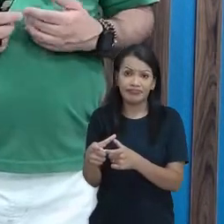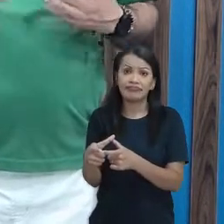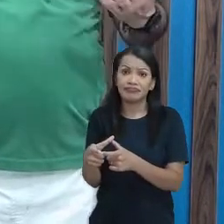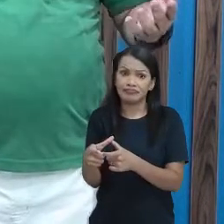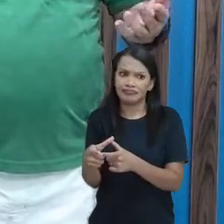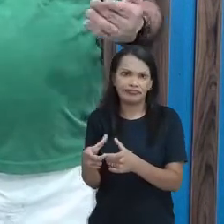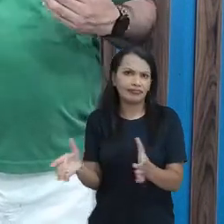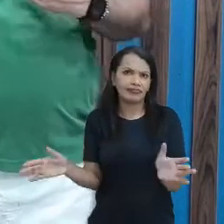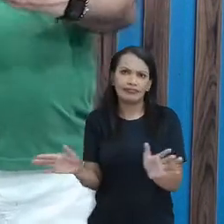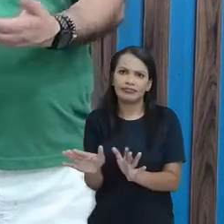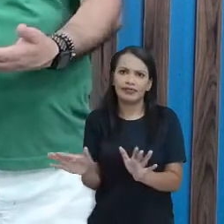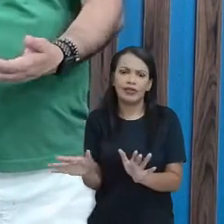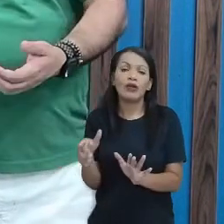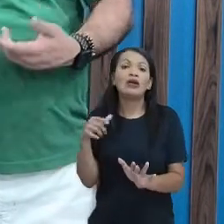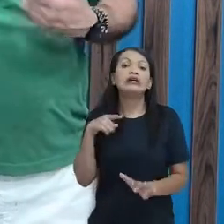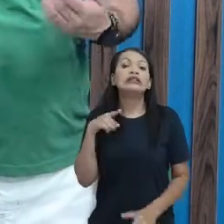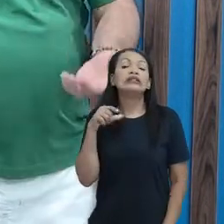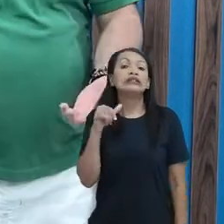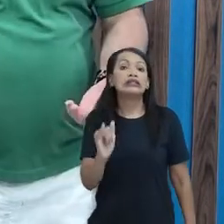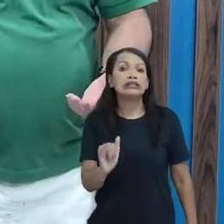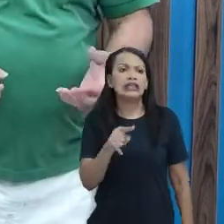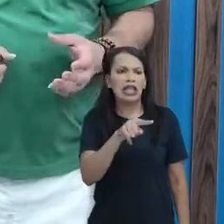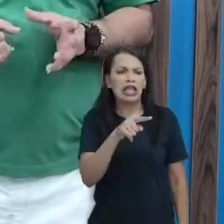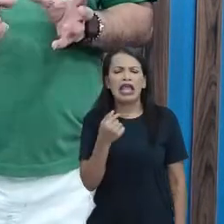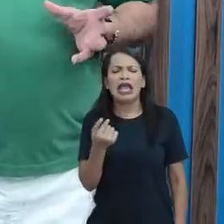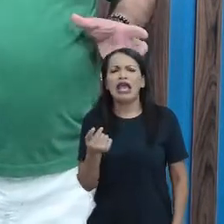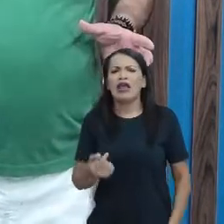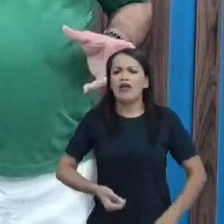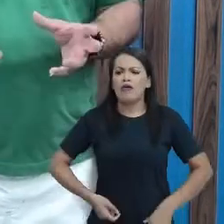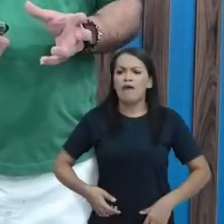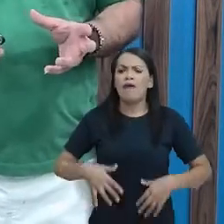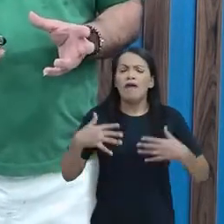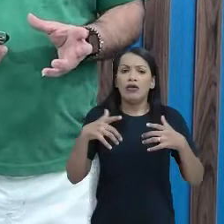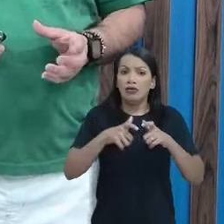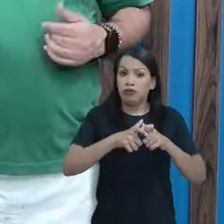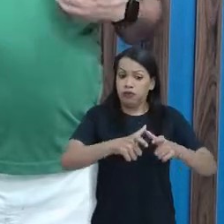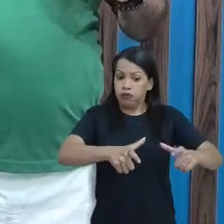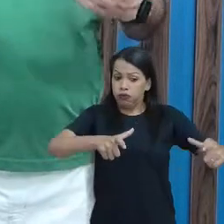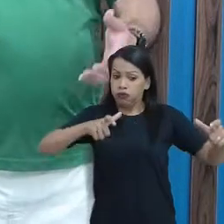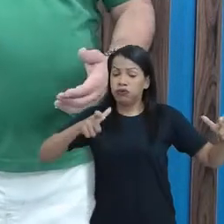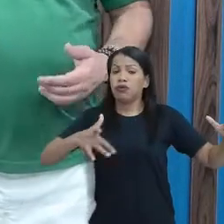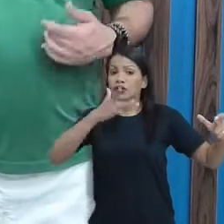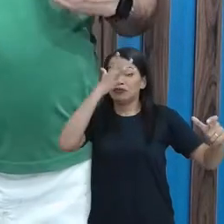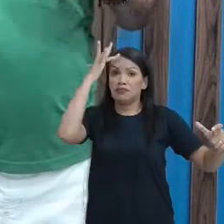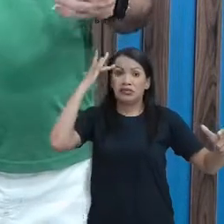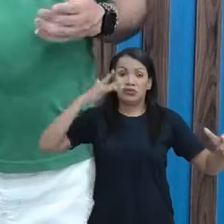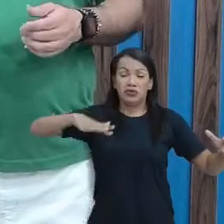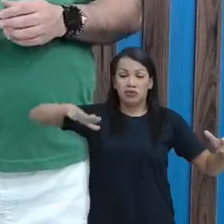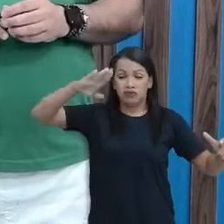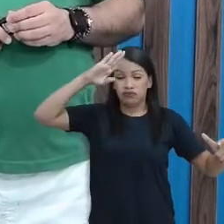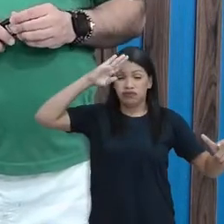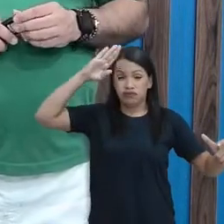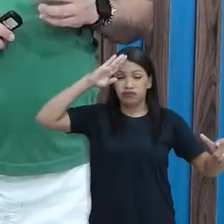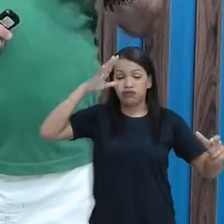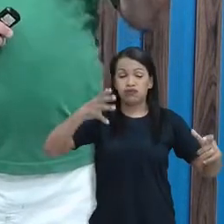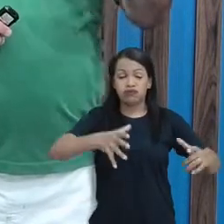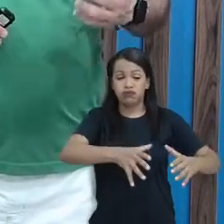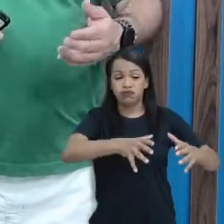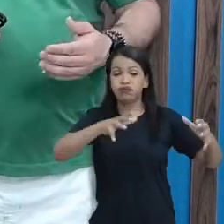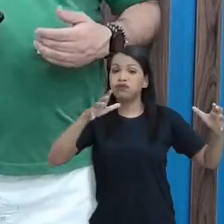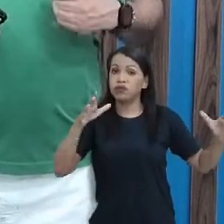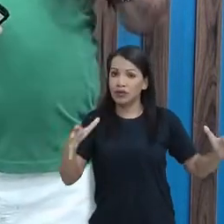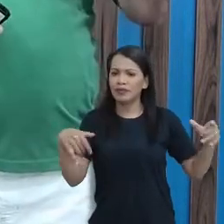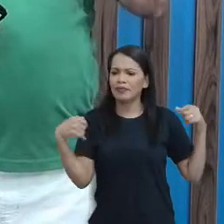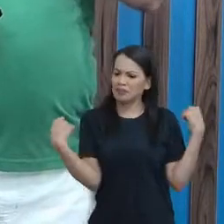combate menor do que daquele inimigo. Você vai perder. Então a ofensiva foi grande, né? Então ele esperava, né, invadir a